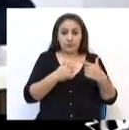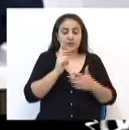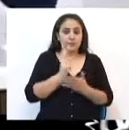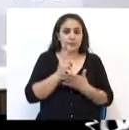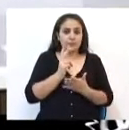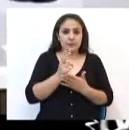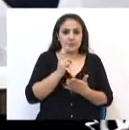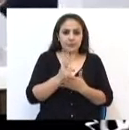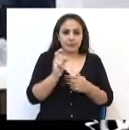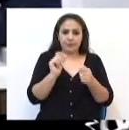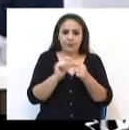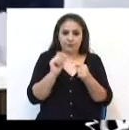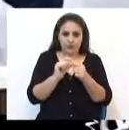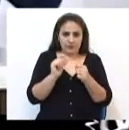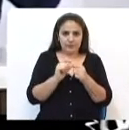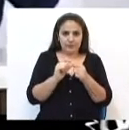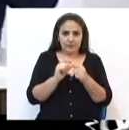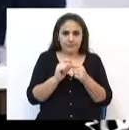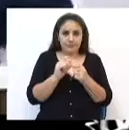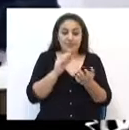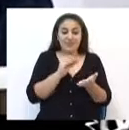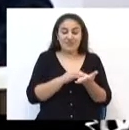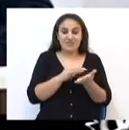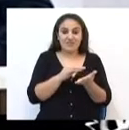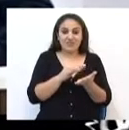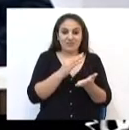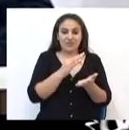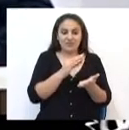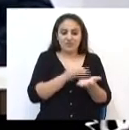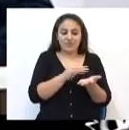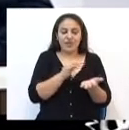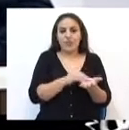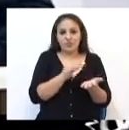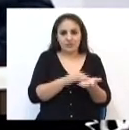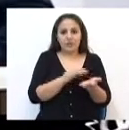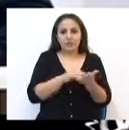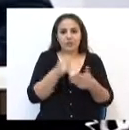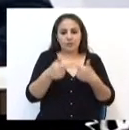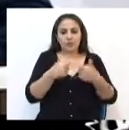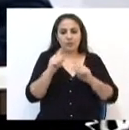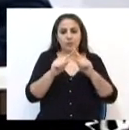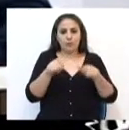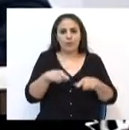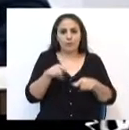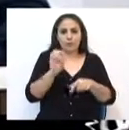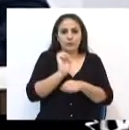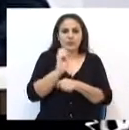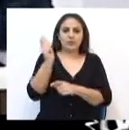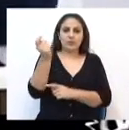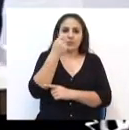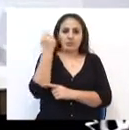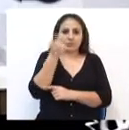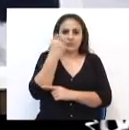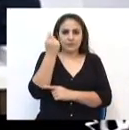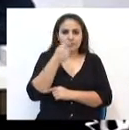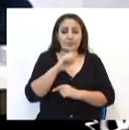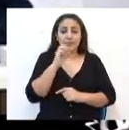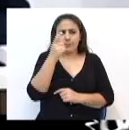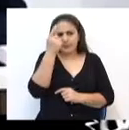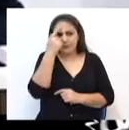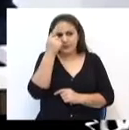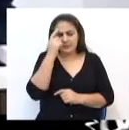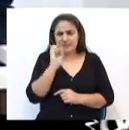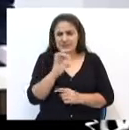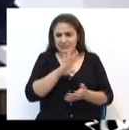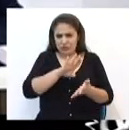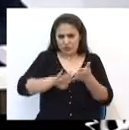maioria farão falta ao serviço público do estado gaúcho. Quem sentirá